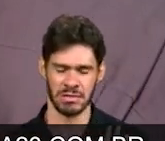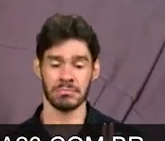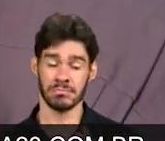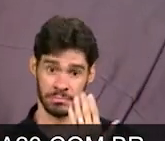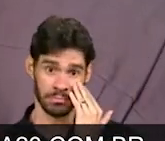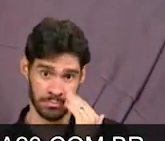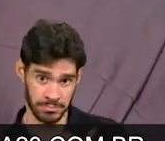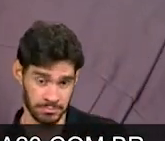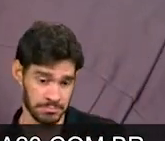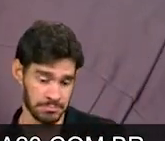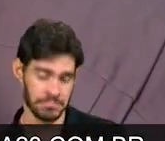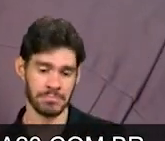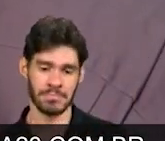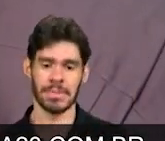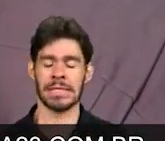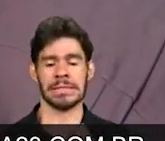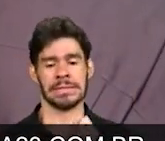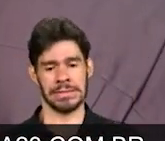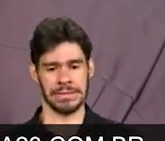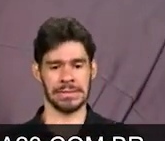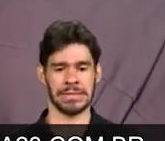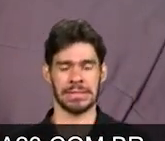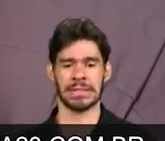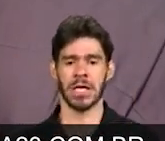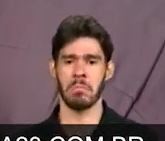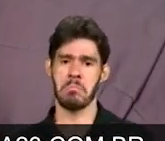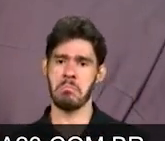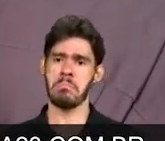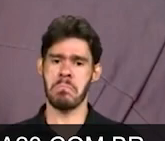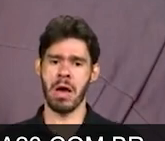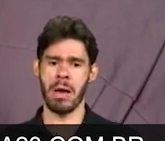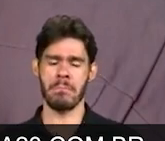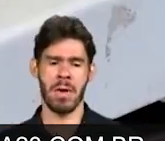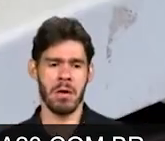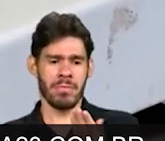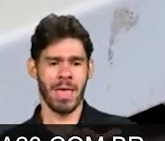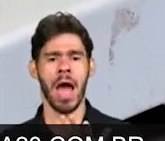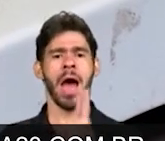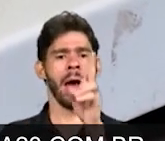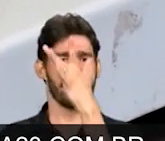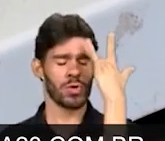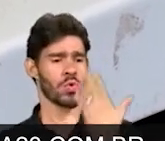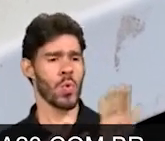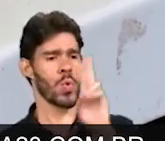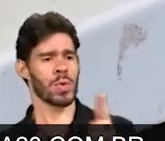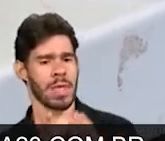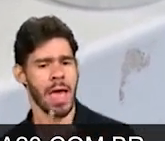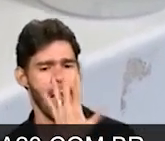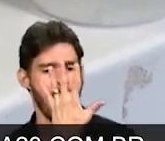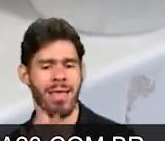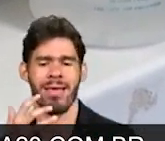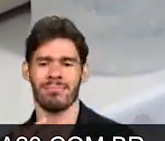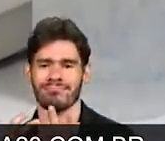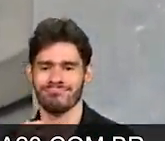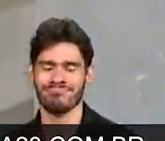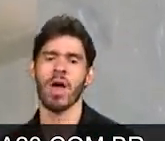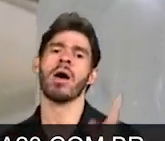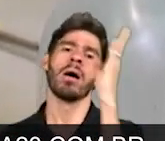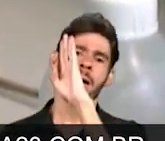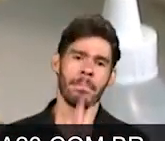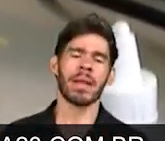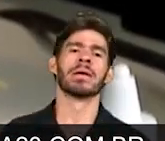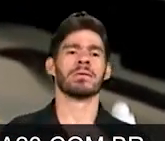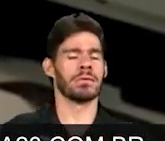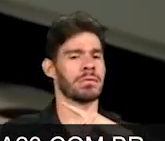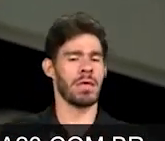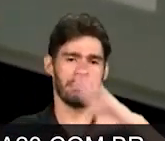entendeu? Se a gente fosse dar algum papel, eu colocava a luva. O Brasil é o segundo país com maior número